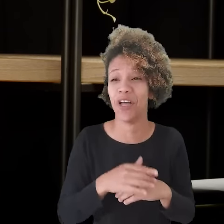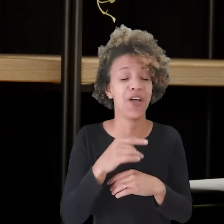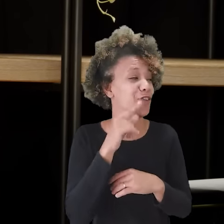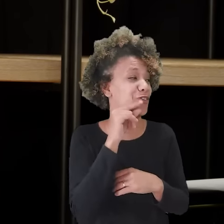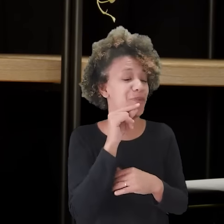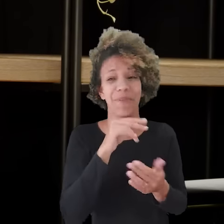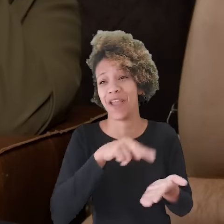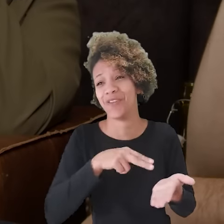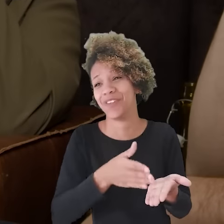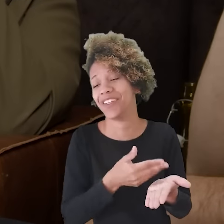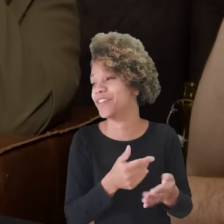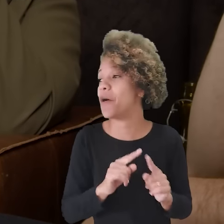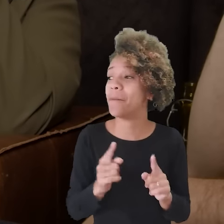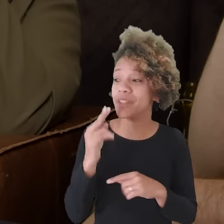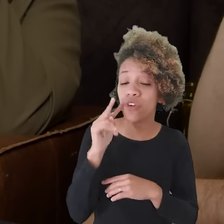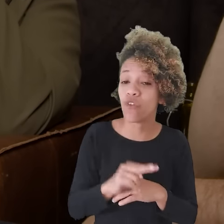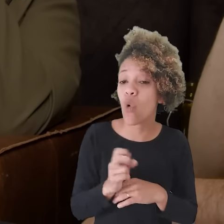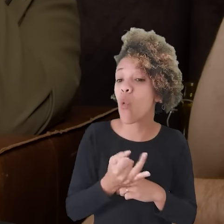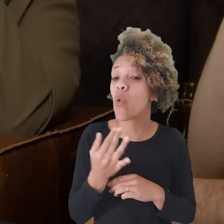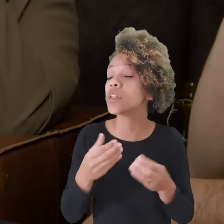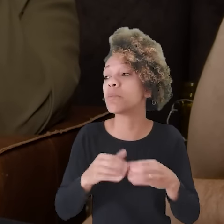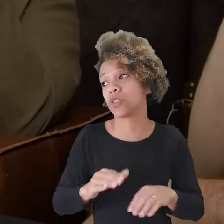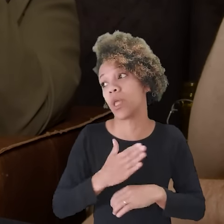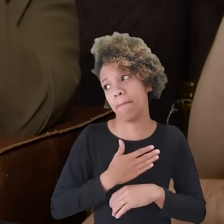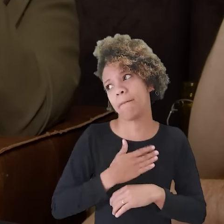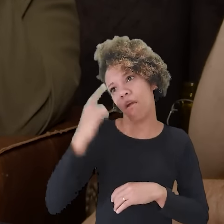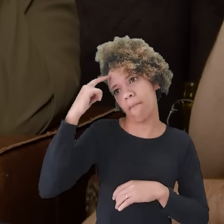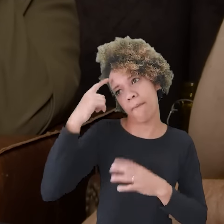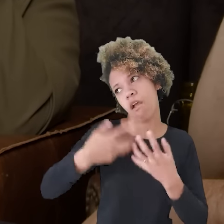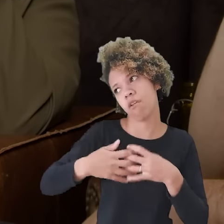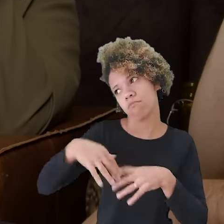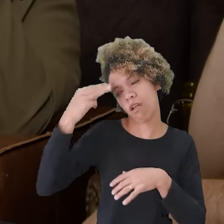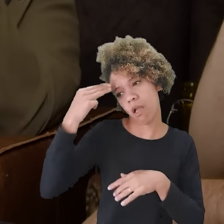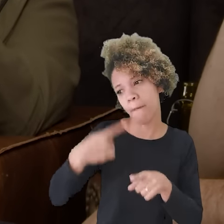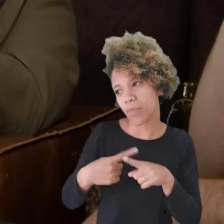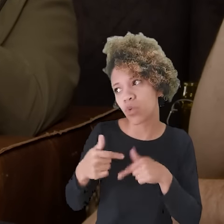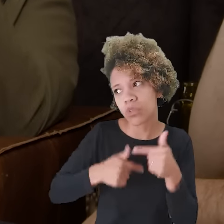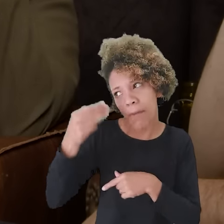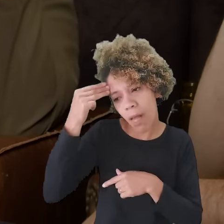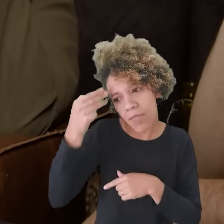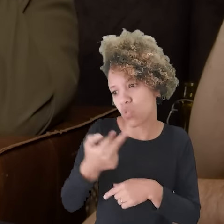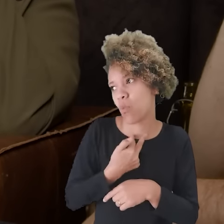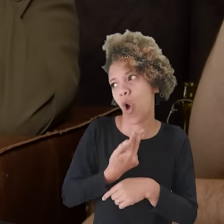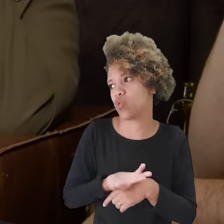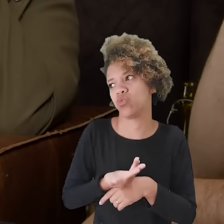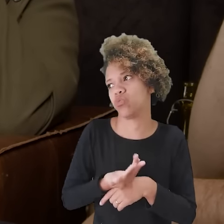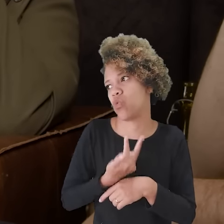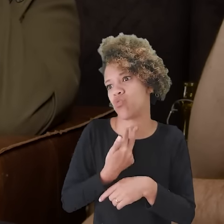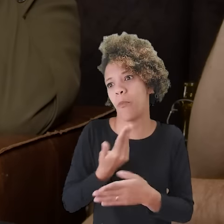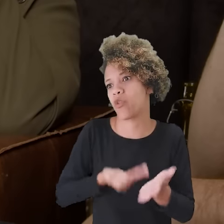meio livre Eu fui ver o quanto era prejudicial para minha cabeça né para minha mente porque eu trabalho com isso eu disse eu não